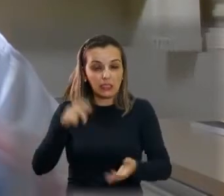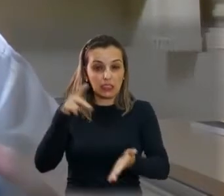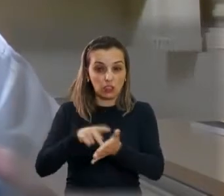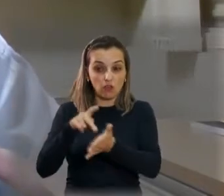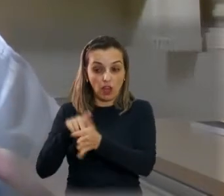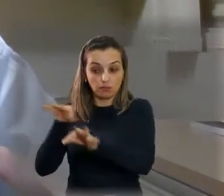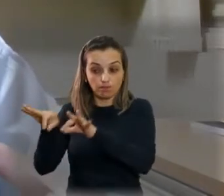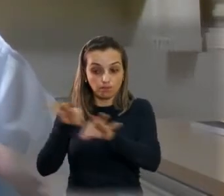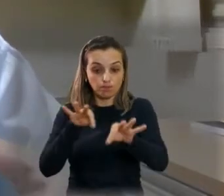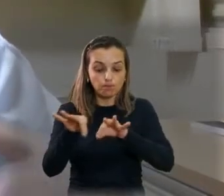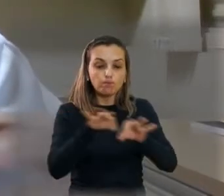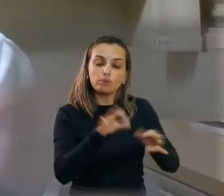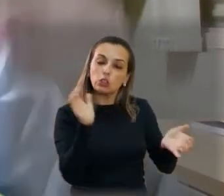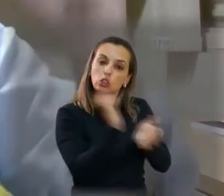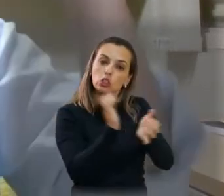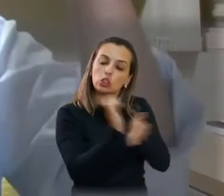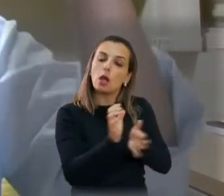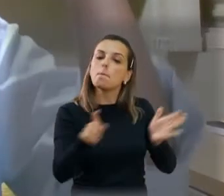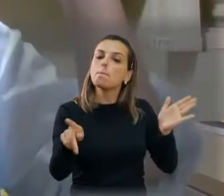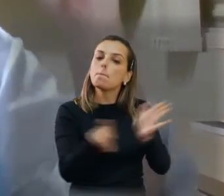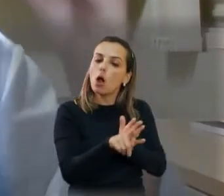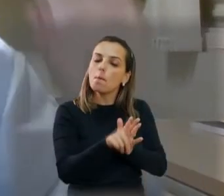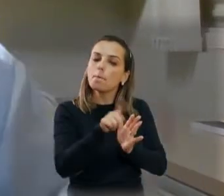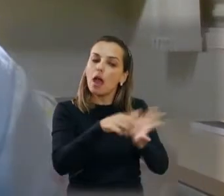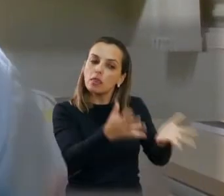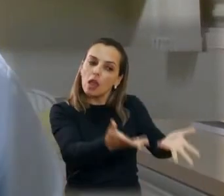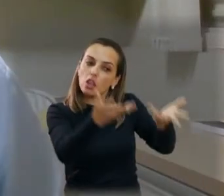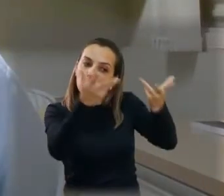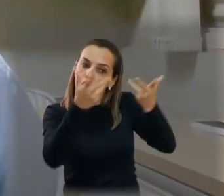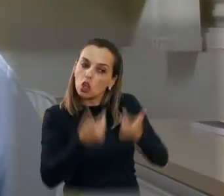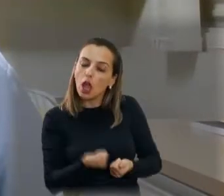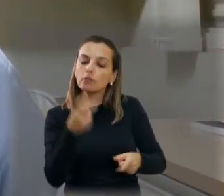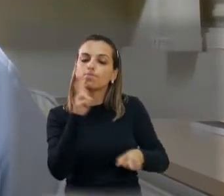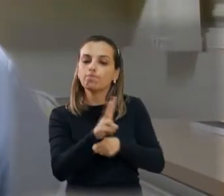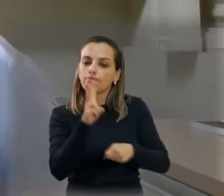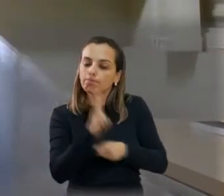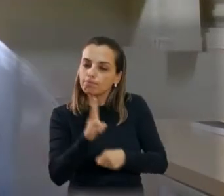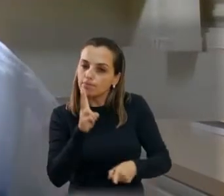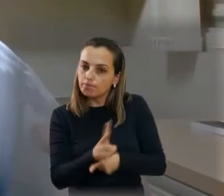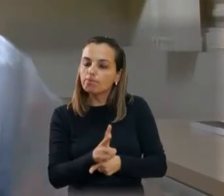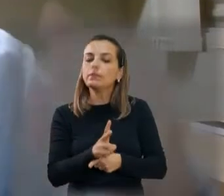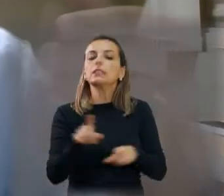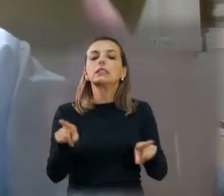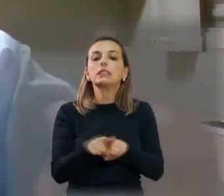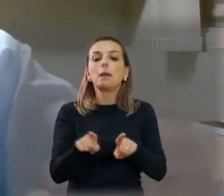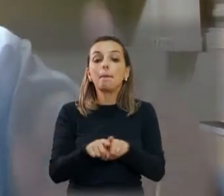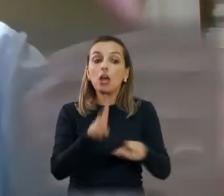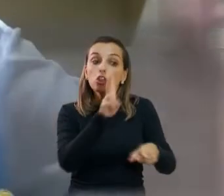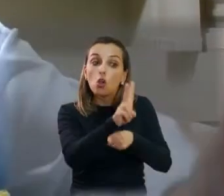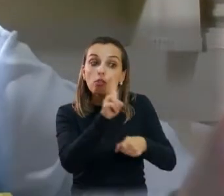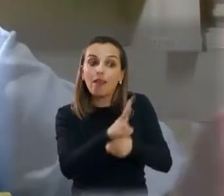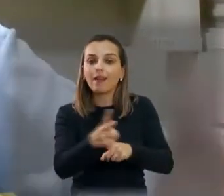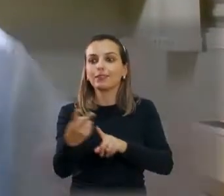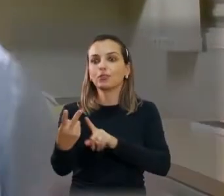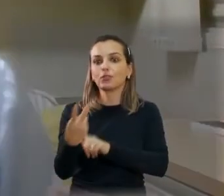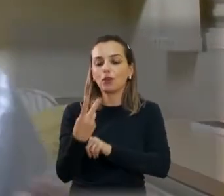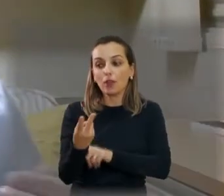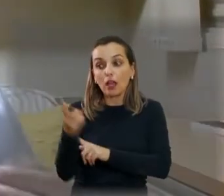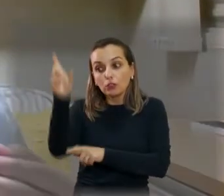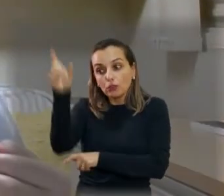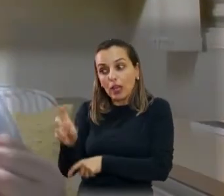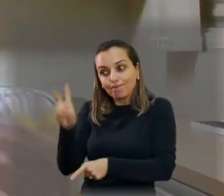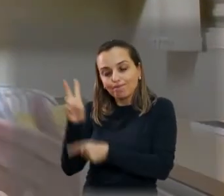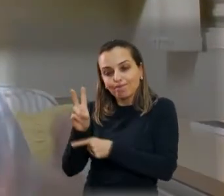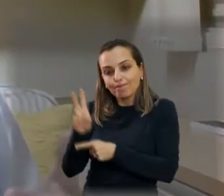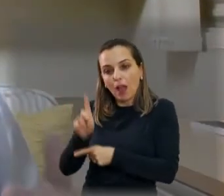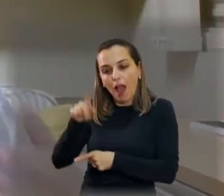as equipes no sentido do acolhimento e do cuidado, na perspectiva de cuidar do cuidador. E eu faço aqui, Tainara,